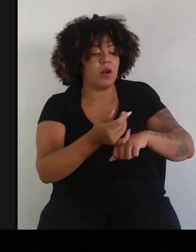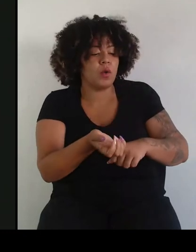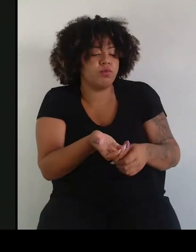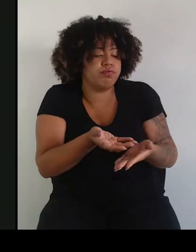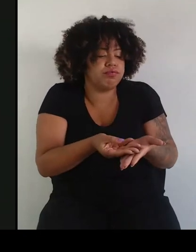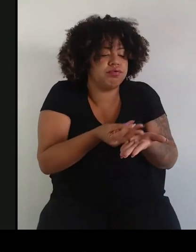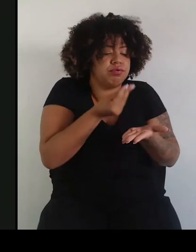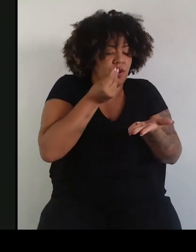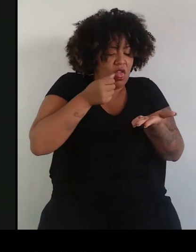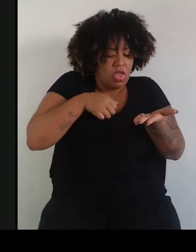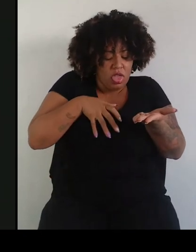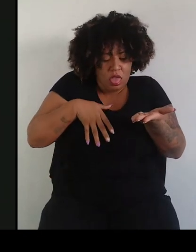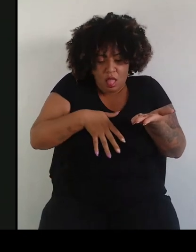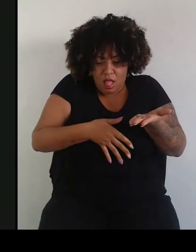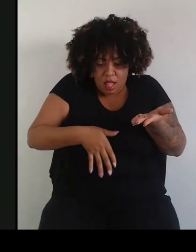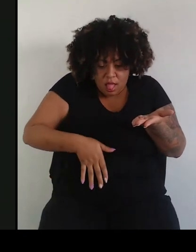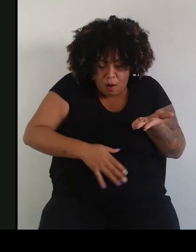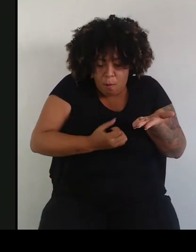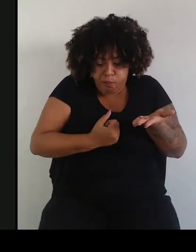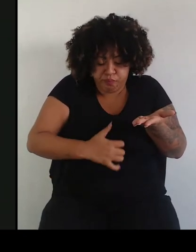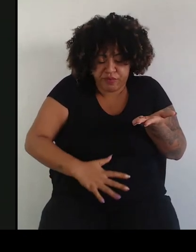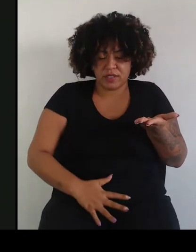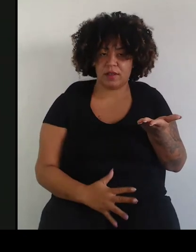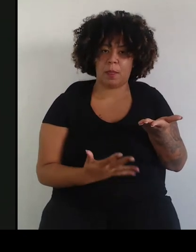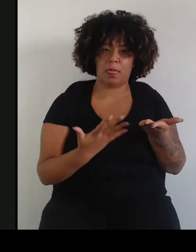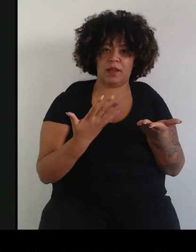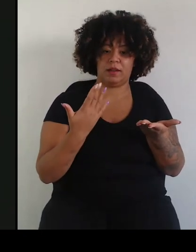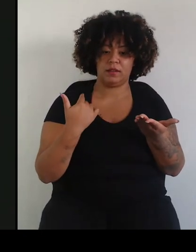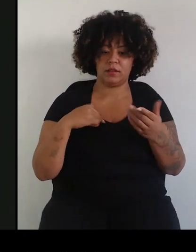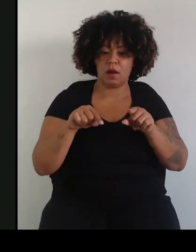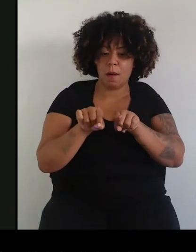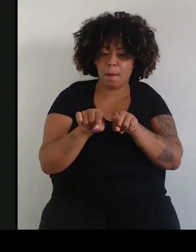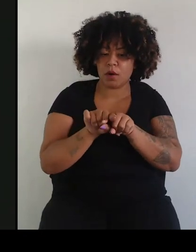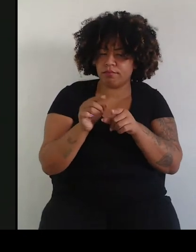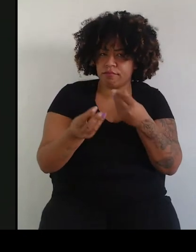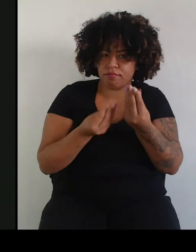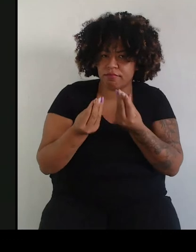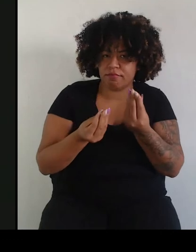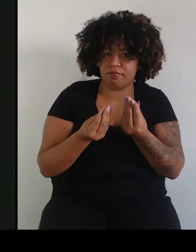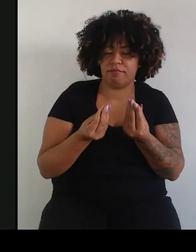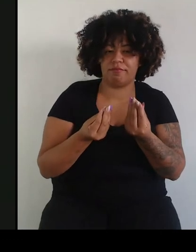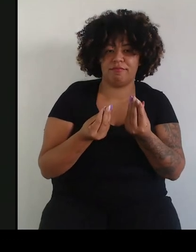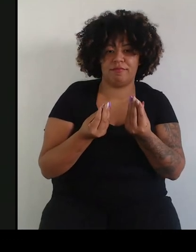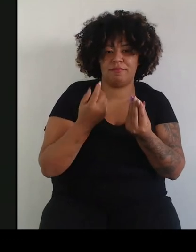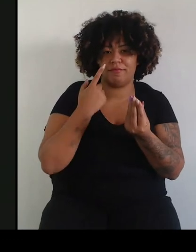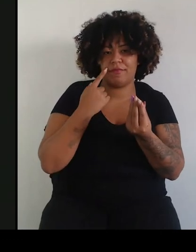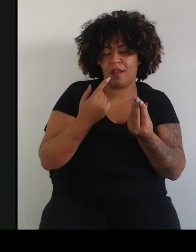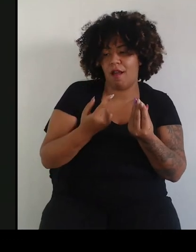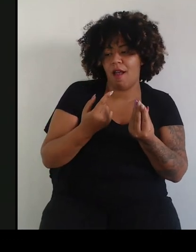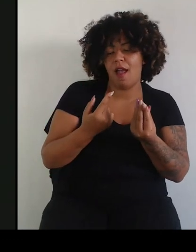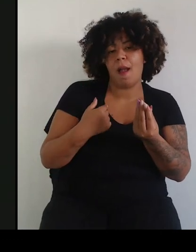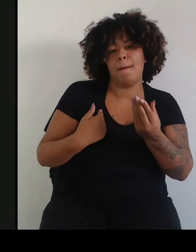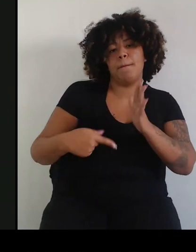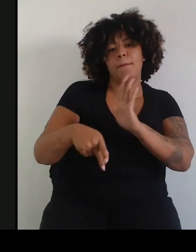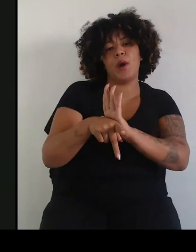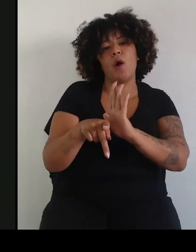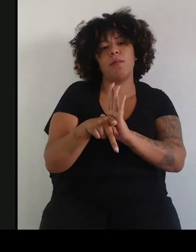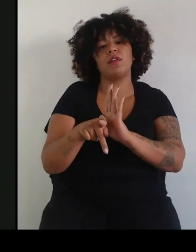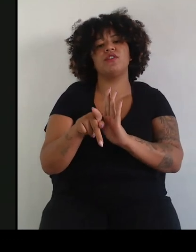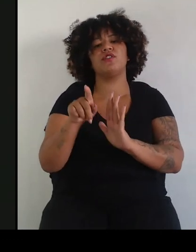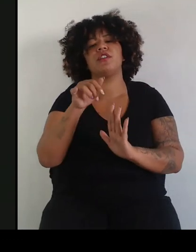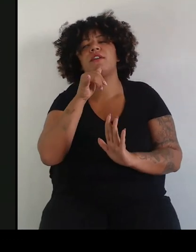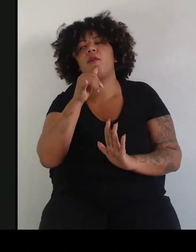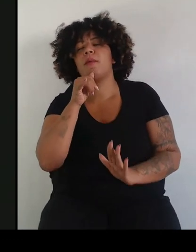permitiu situar na antropofagia uma enorme variedade de artistas como Lígia paper o compositor Caetano